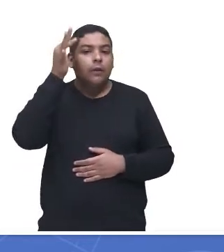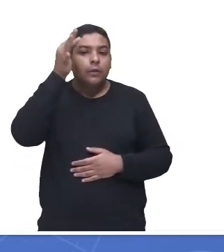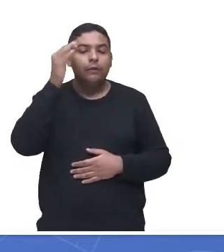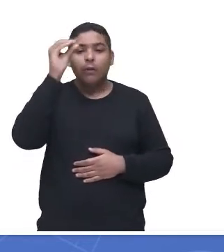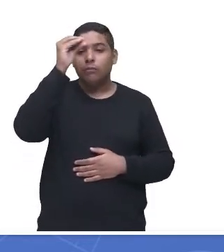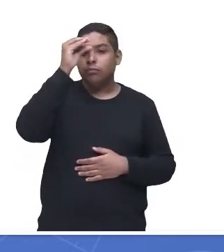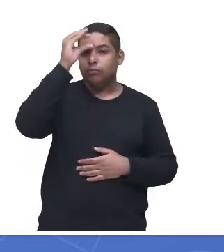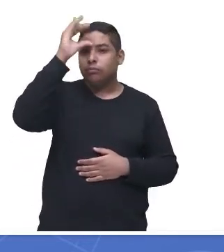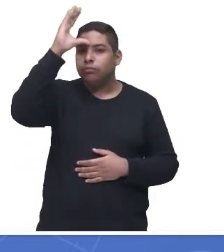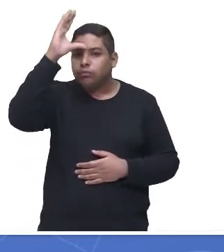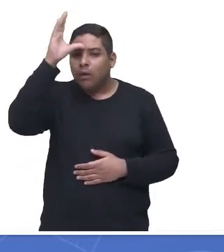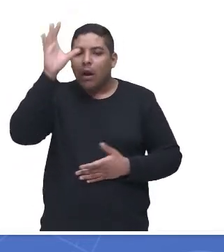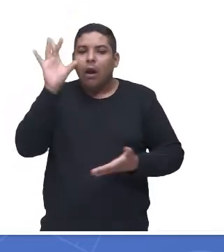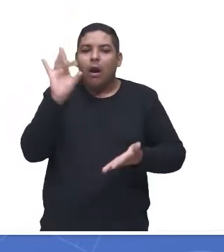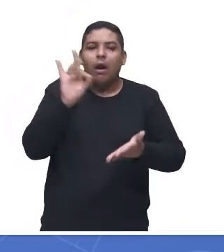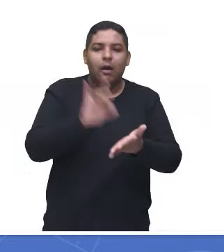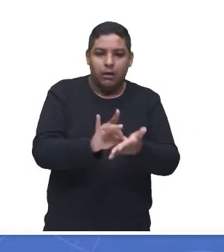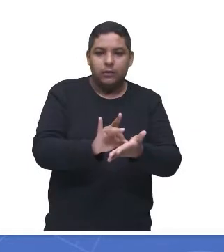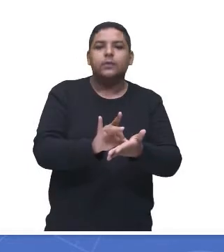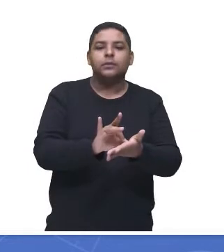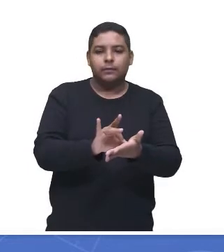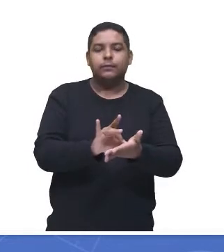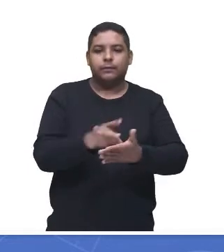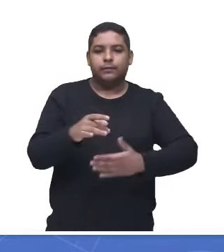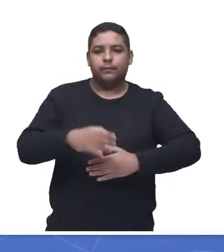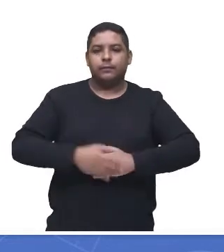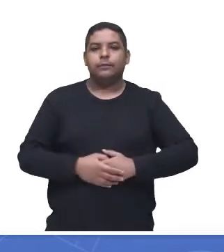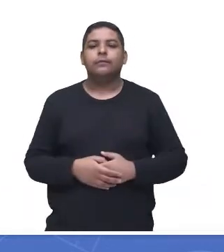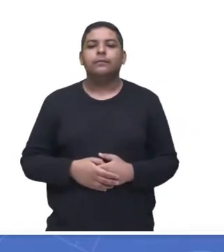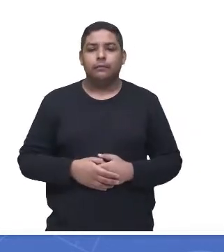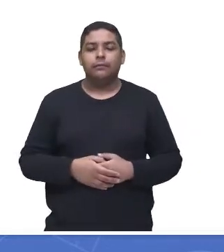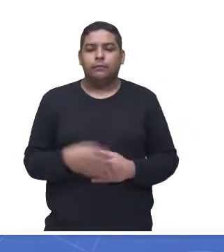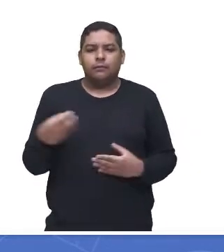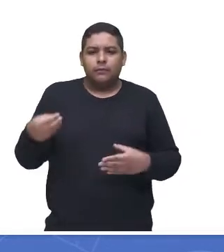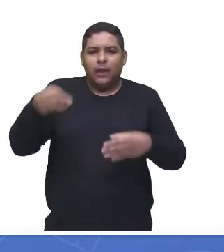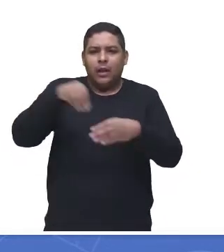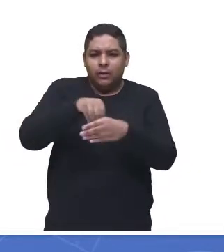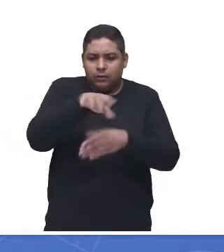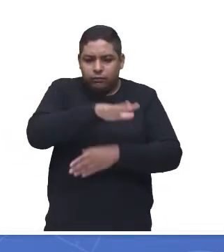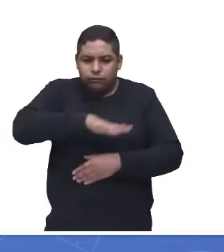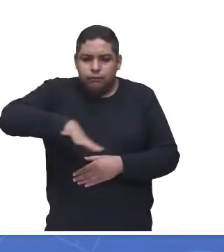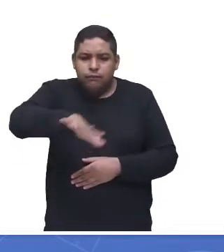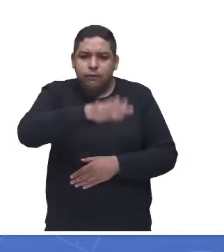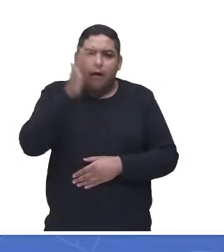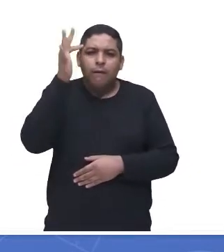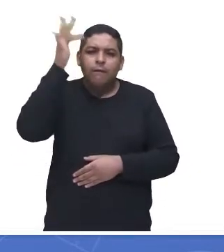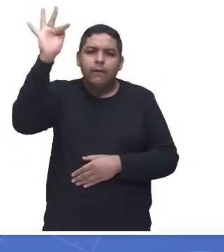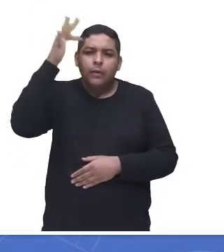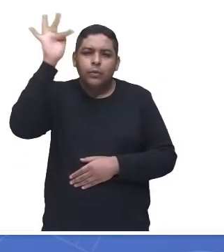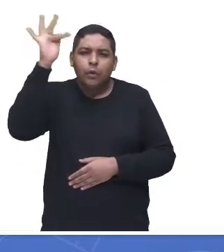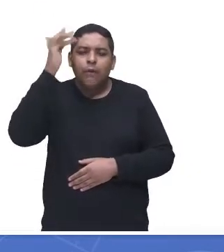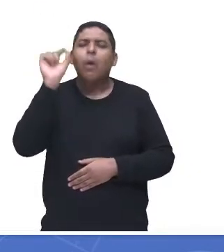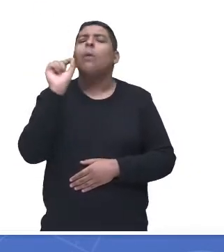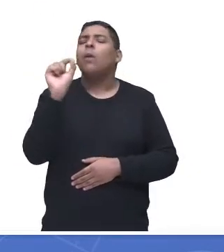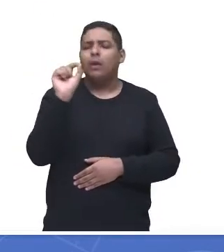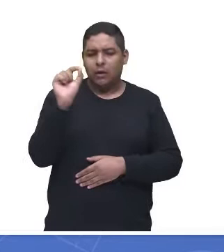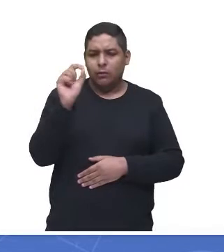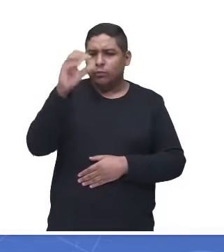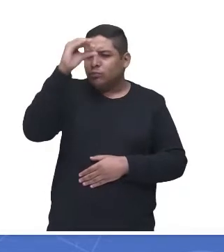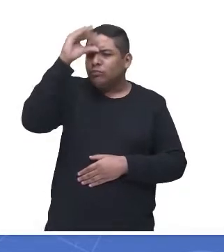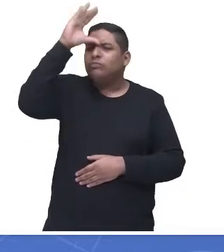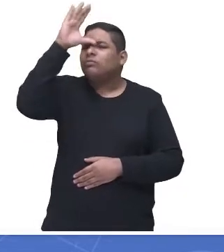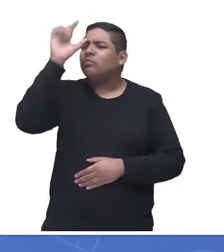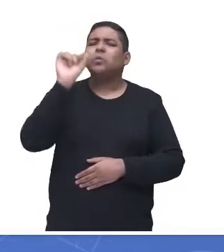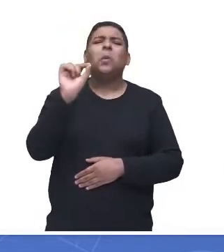conhecimento e realidade, né? Então, está dentro do campo da filosofia que nós chamamos de teoria do conhecimento. O que é o conhecimento, né? O que